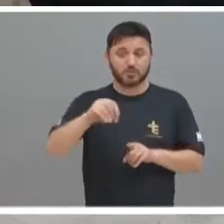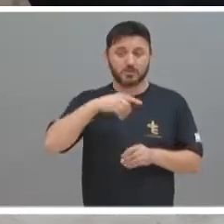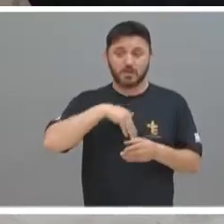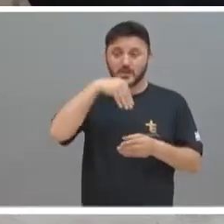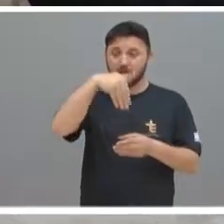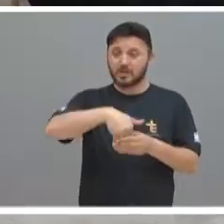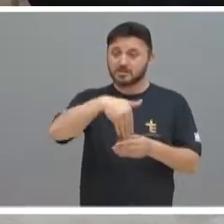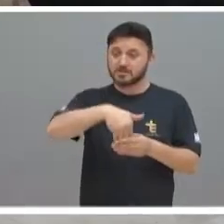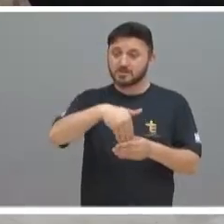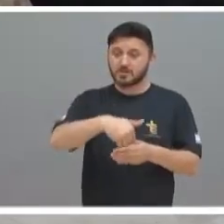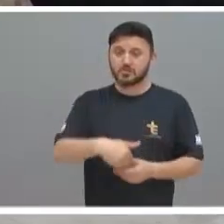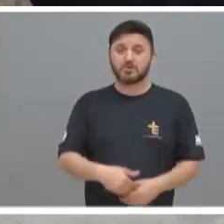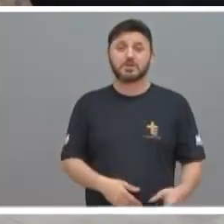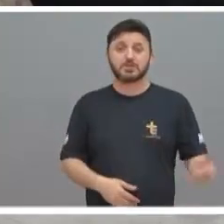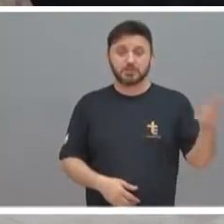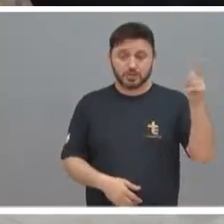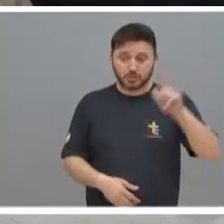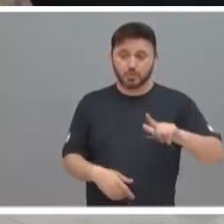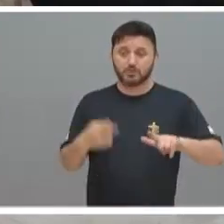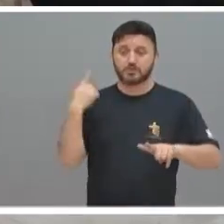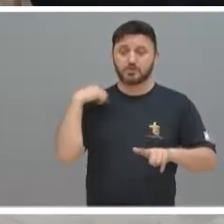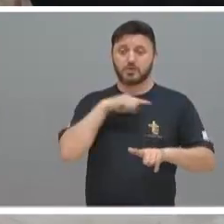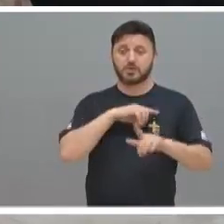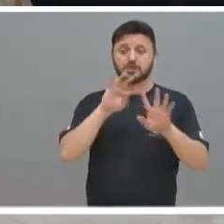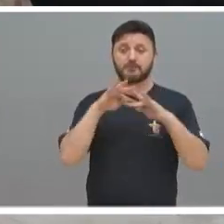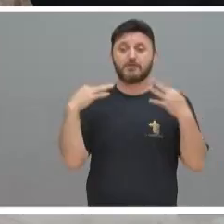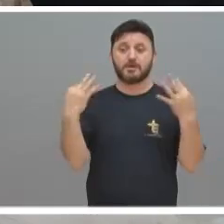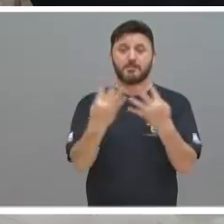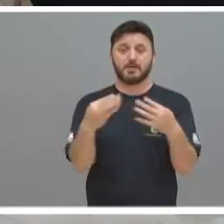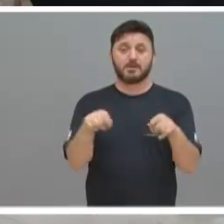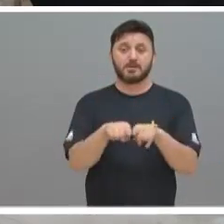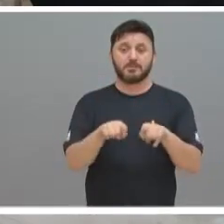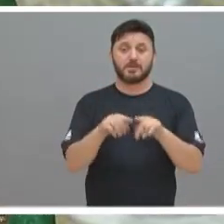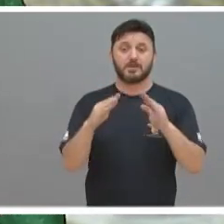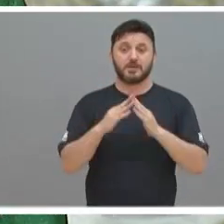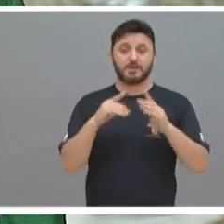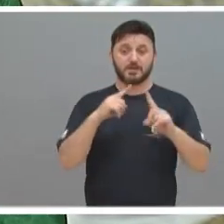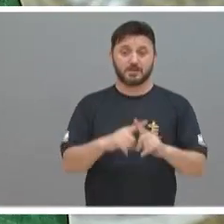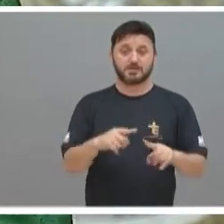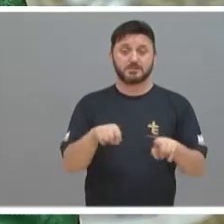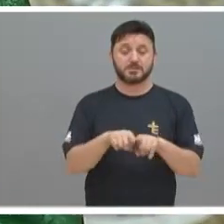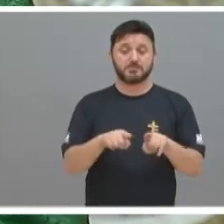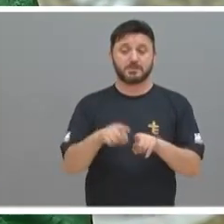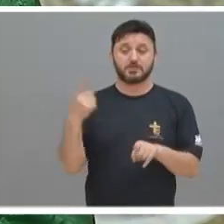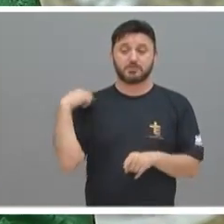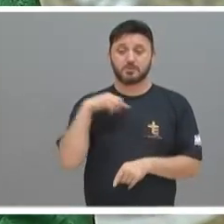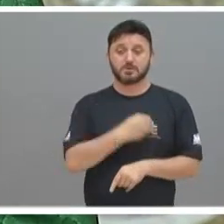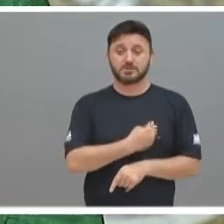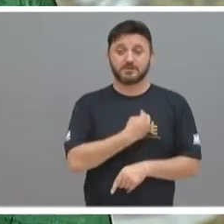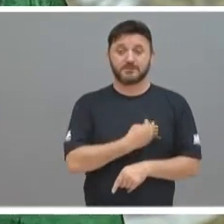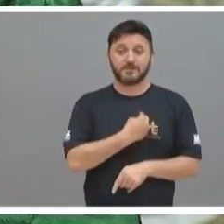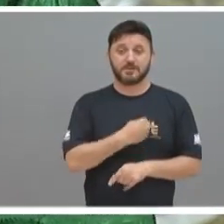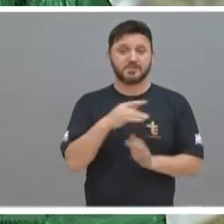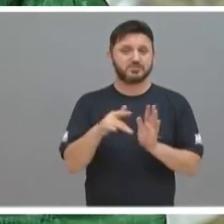De novo, nas nossas famílias, nas nossas igrejas e na nossa vida.